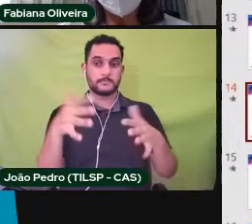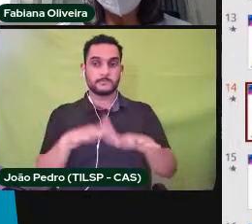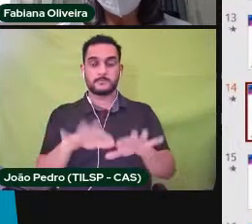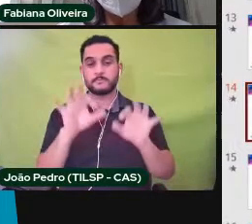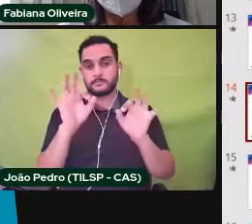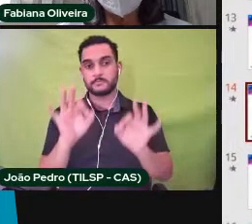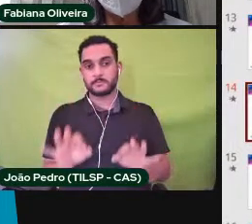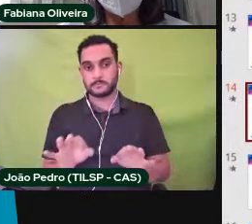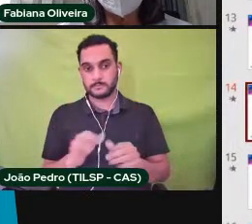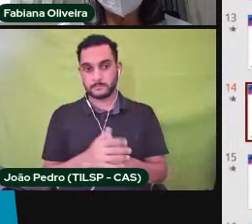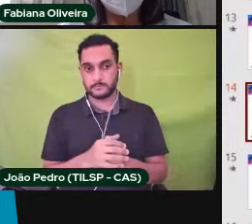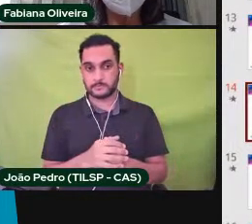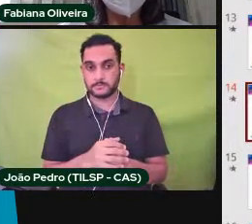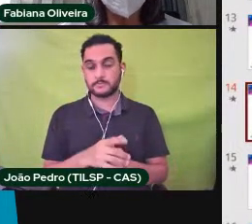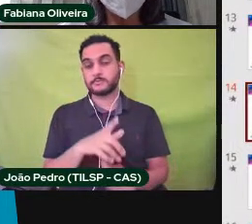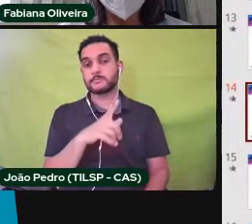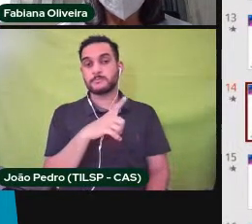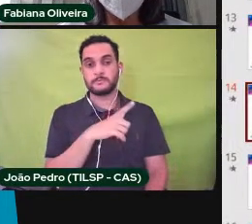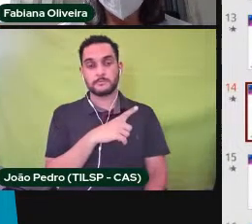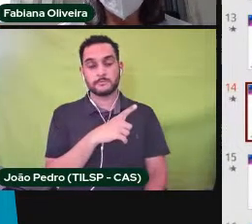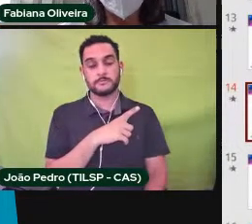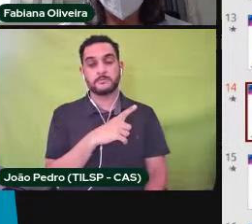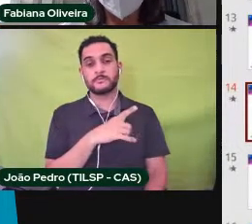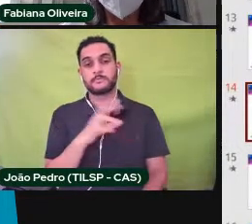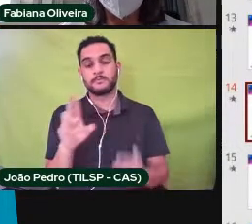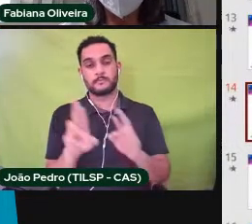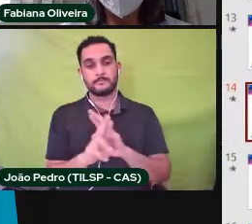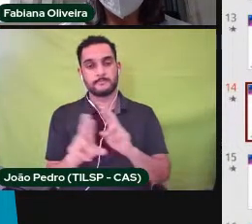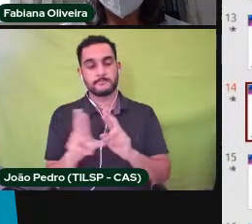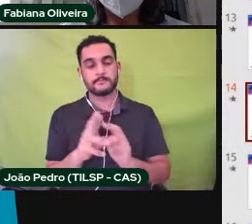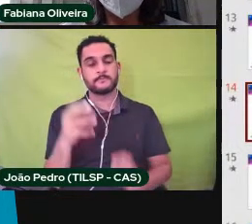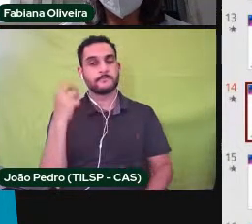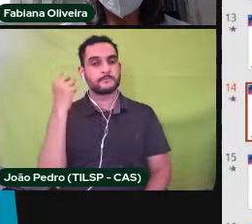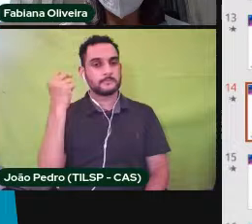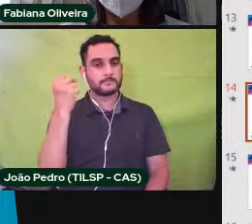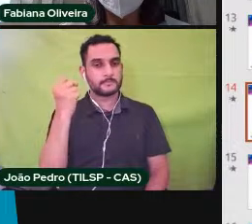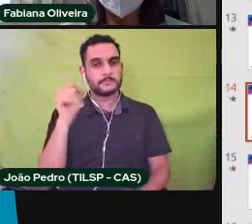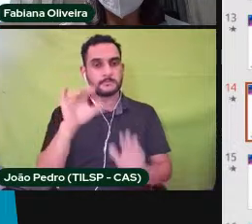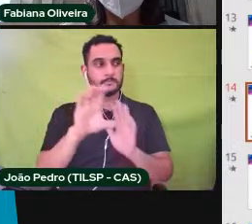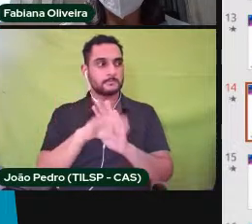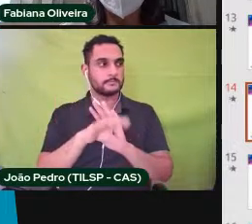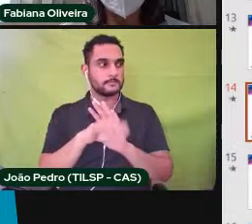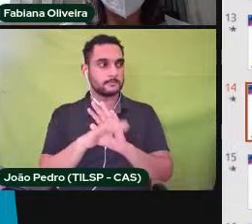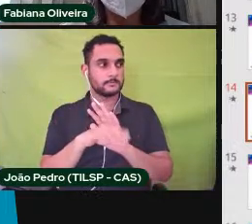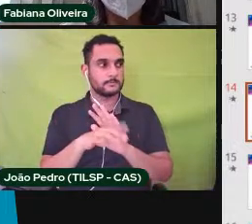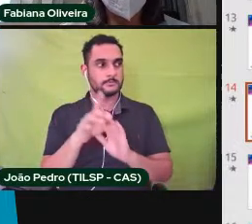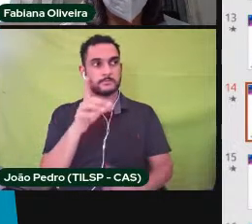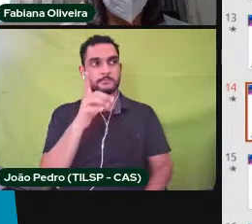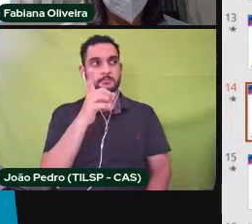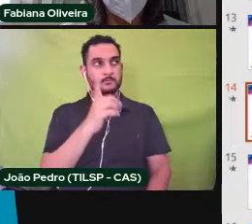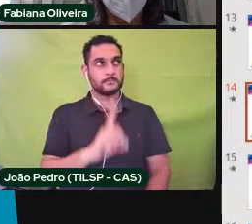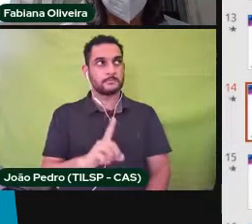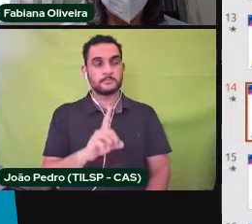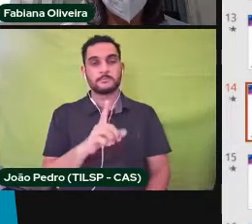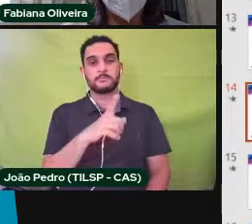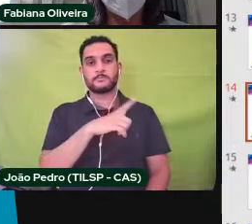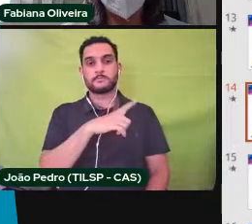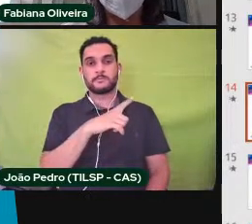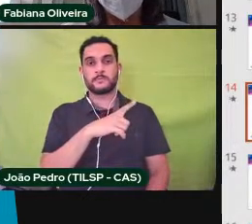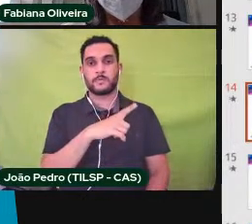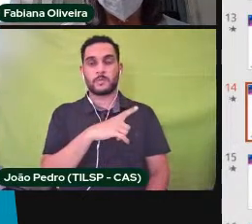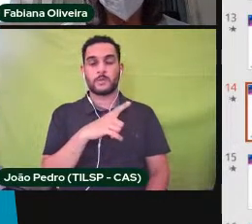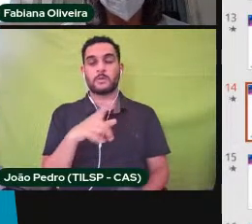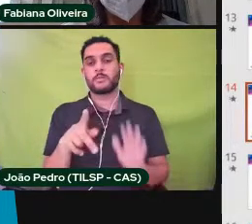Esse item ele tem uma relação, como todos os outros, muito forte com o conceito de deficiência trazido pela Convenção da ONU, incorporada